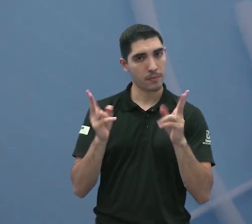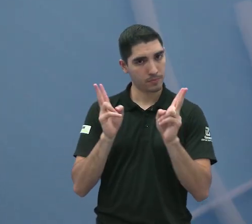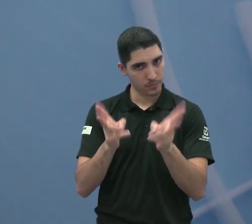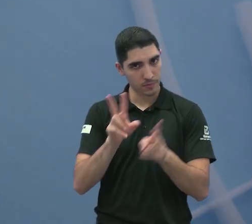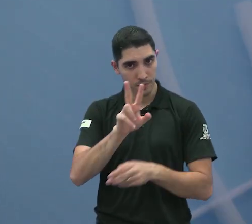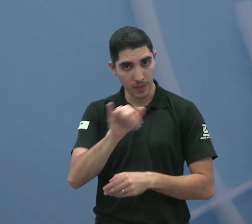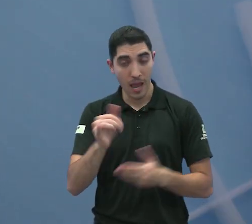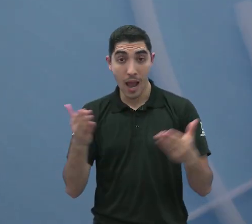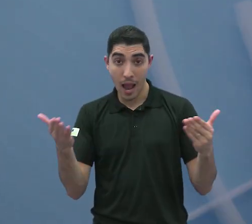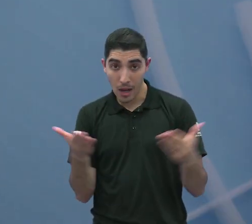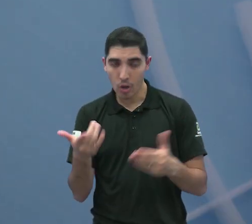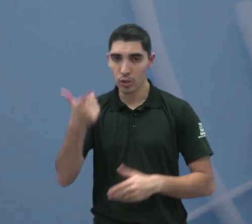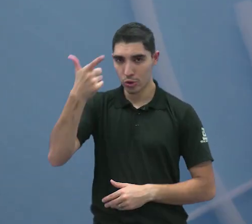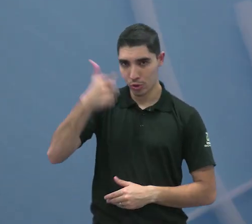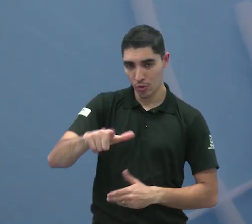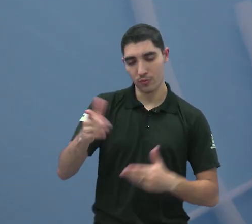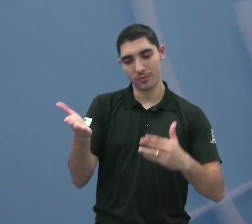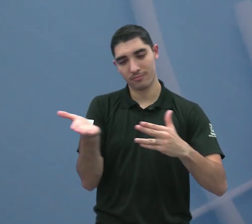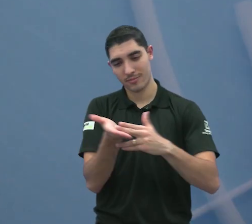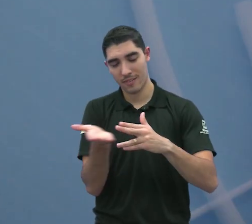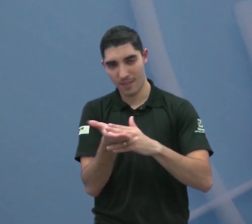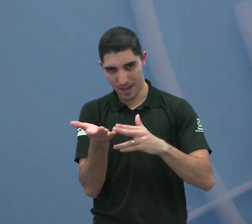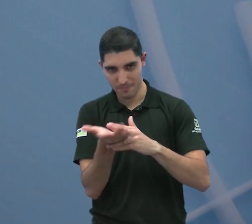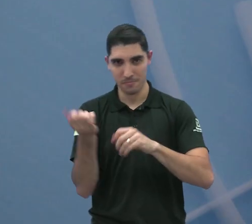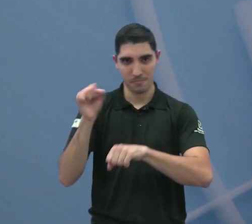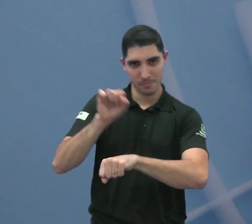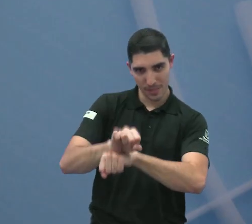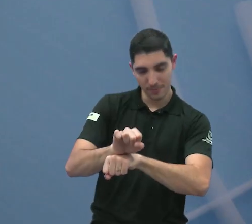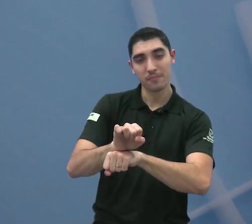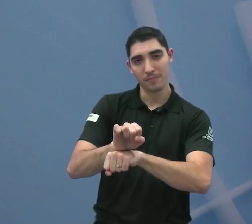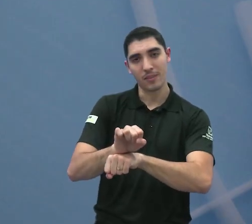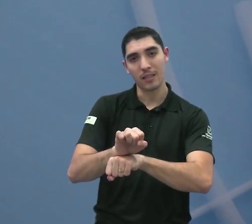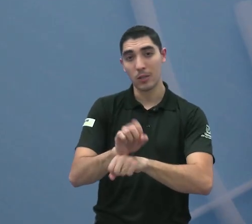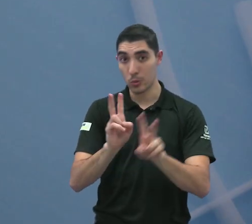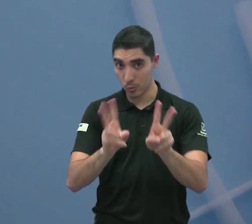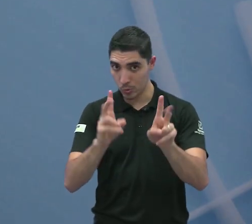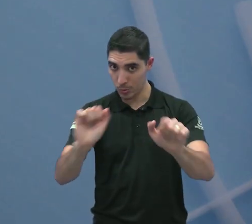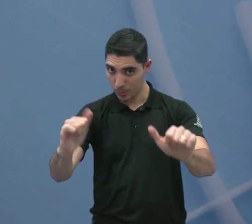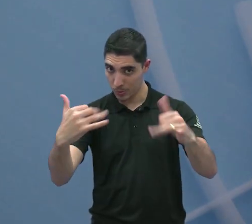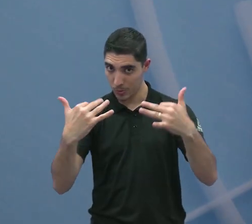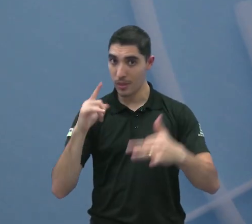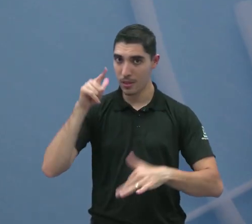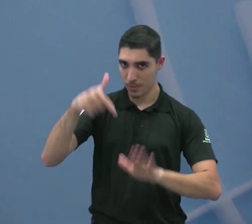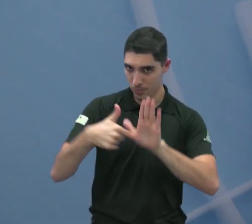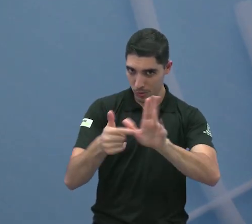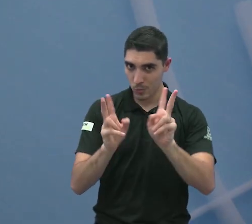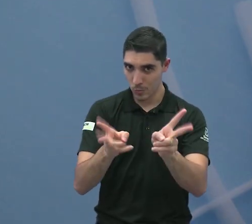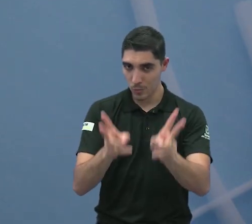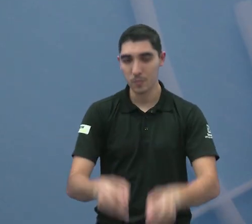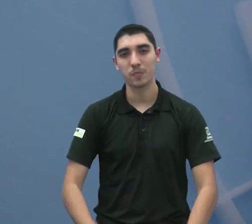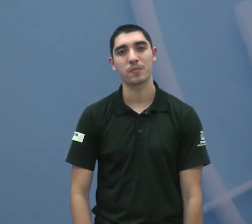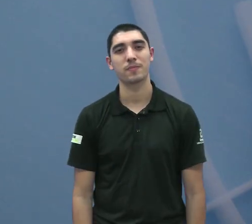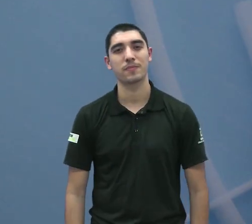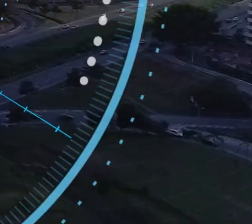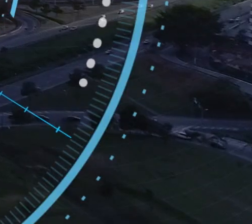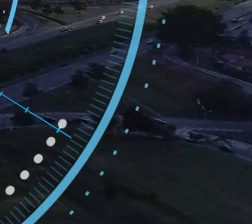pouco, mas chegou a hora de mais uma pausa aqui no Diálogos da Cidade. Fica com a gente, que a gente já volta.